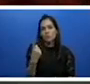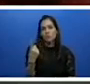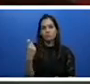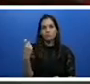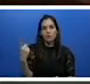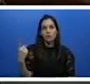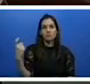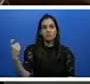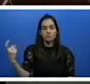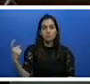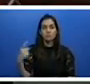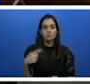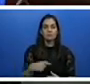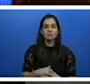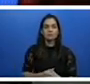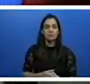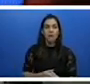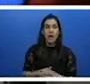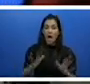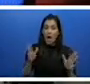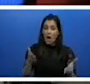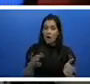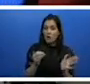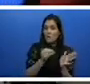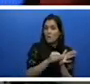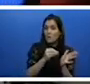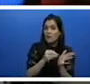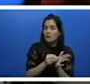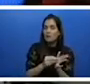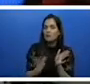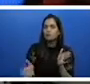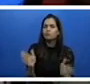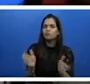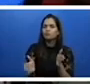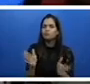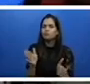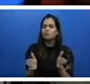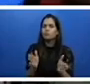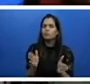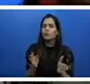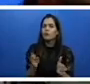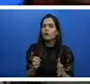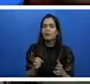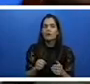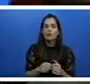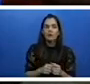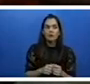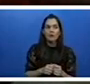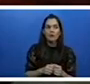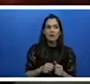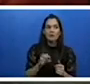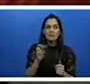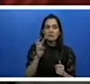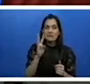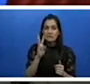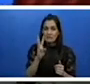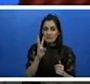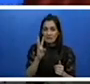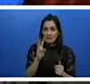em 1. Marque a posição aproximada do número 3 inteiros e 5 décimos,